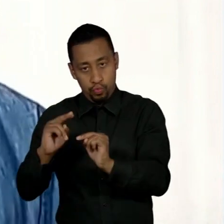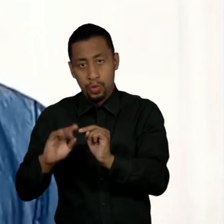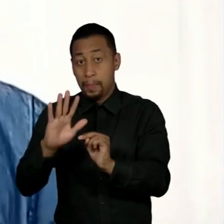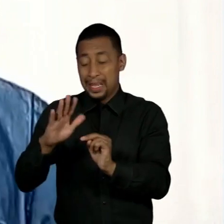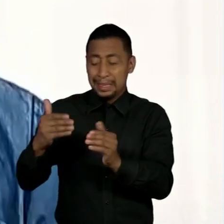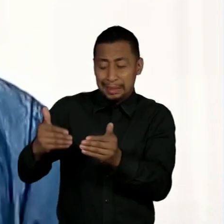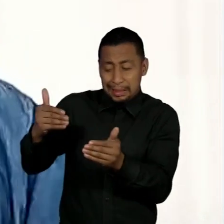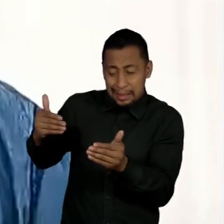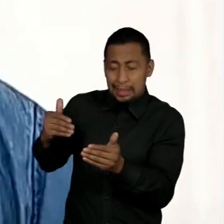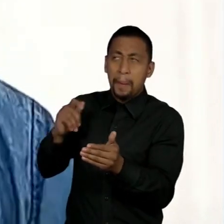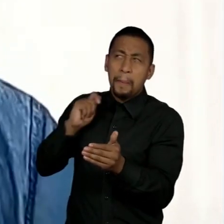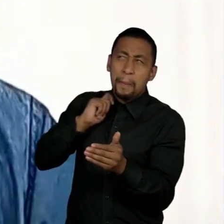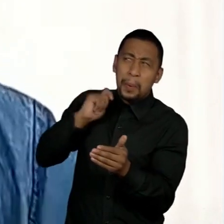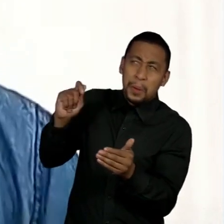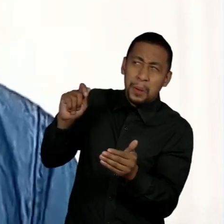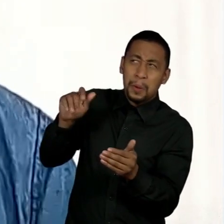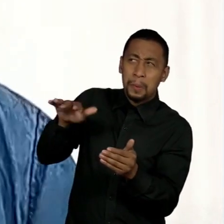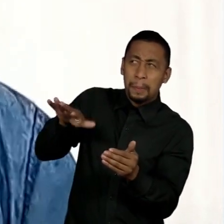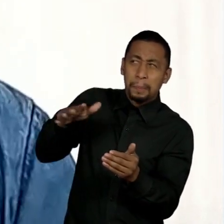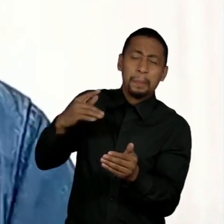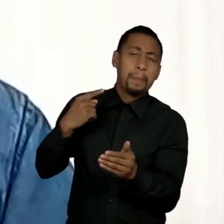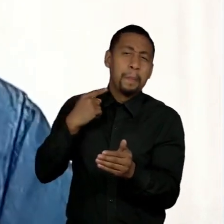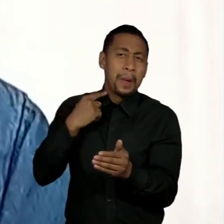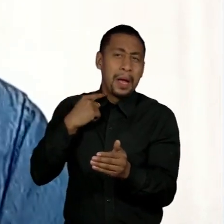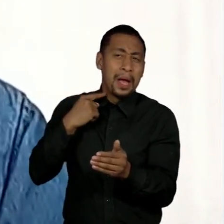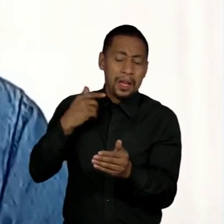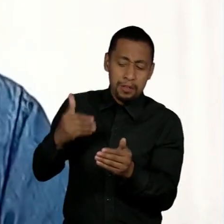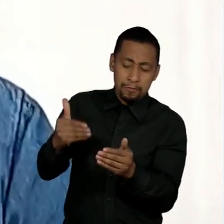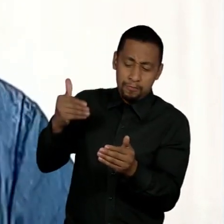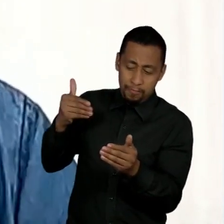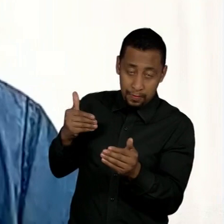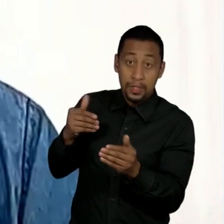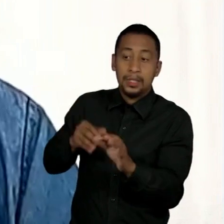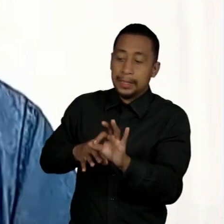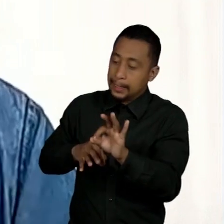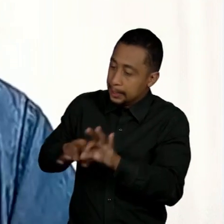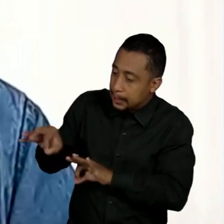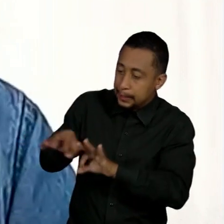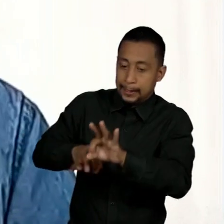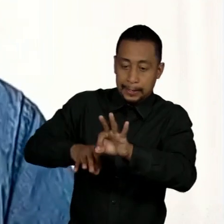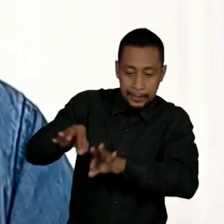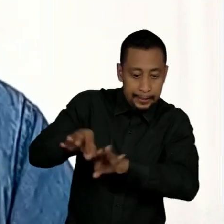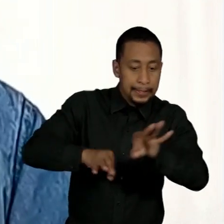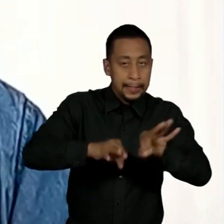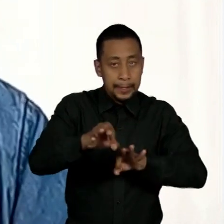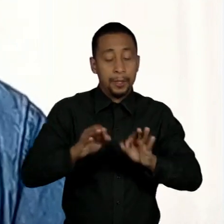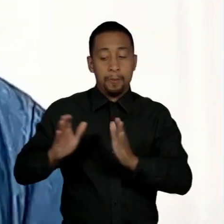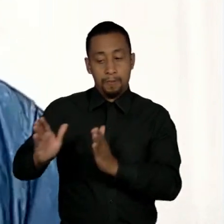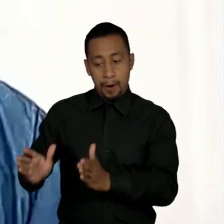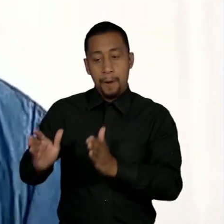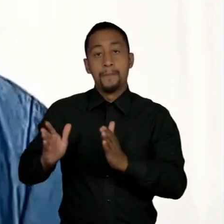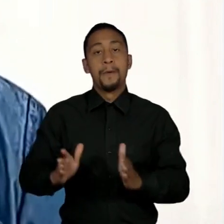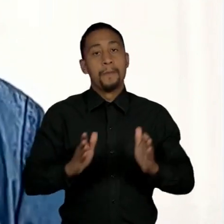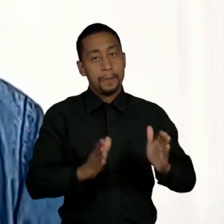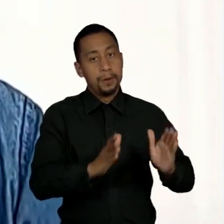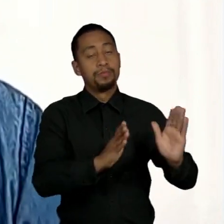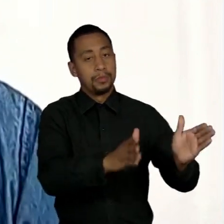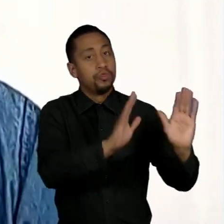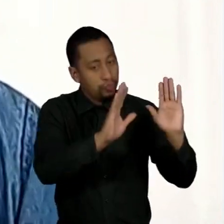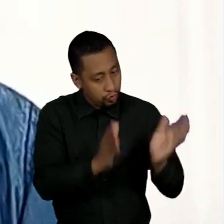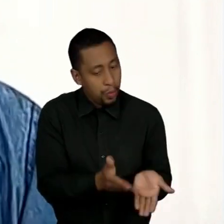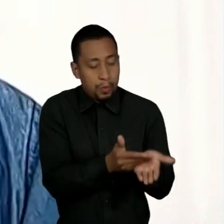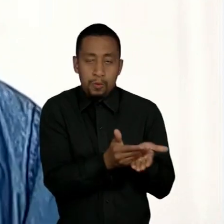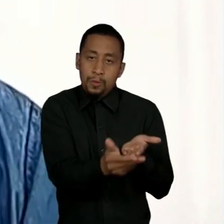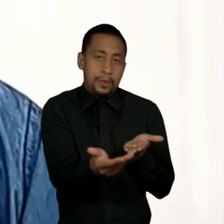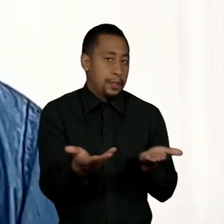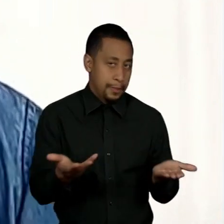abril, maio, que antecedem o mês de junho, nós já temos toda uma cadeia produtiva muito viva e que